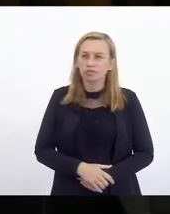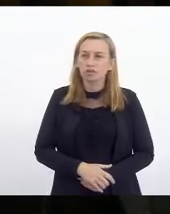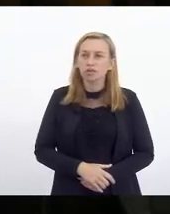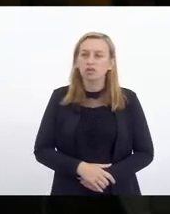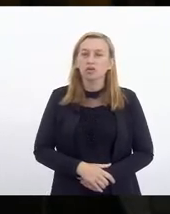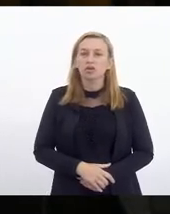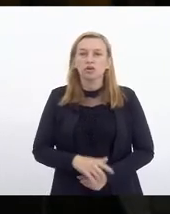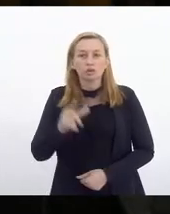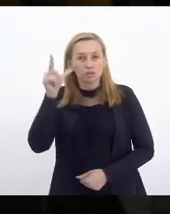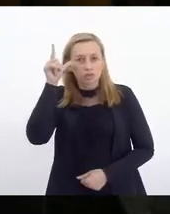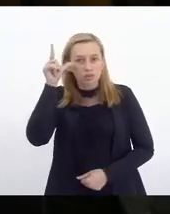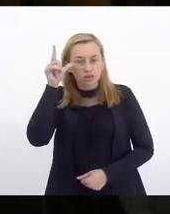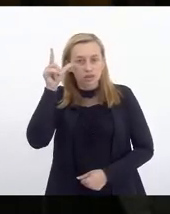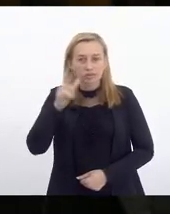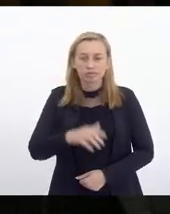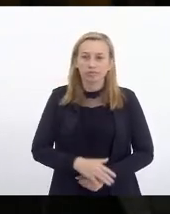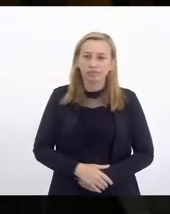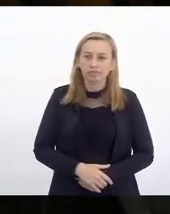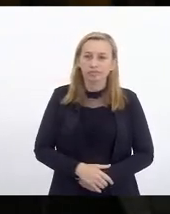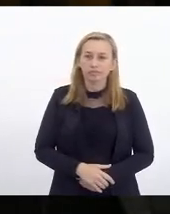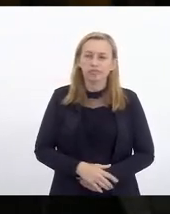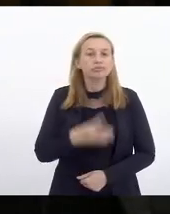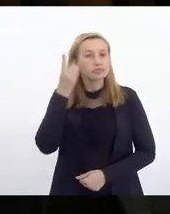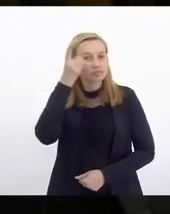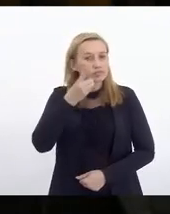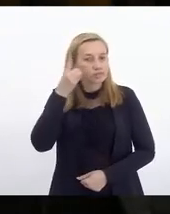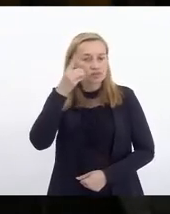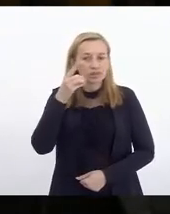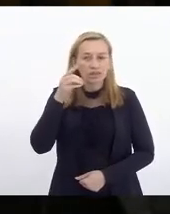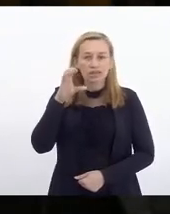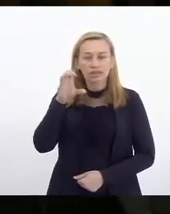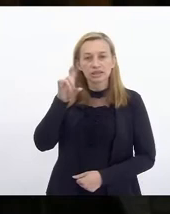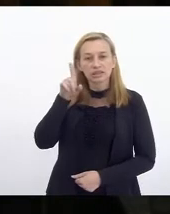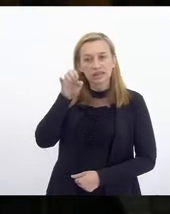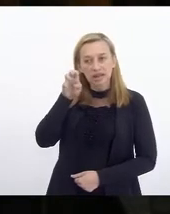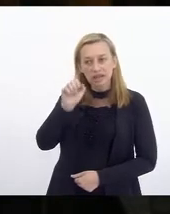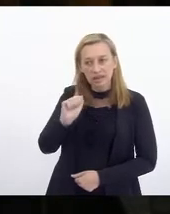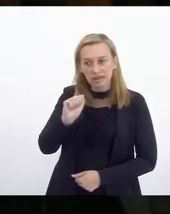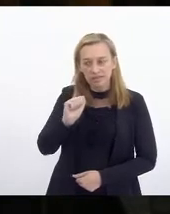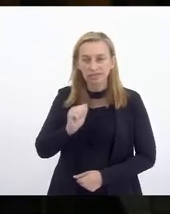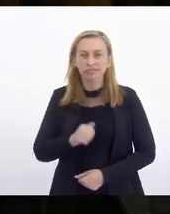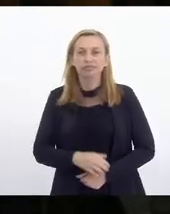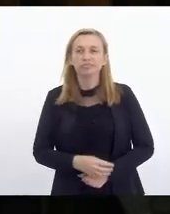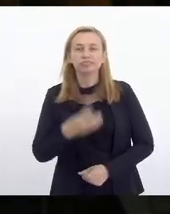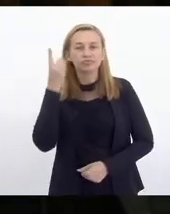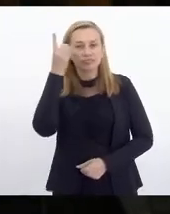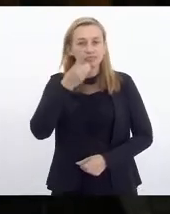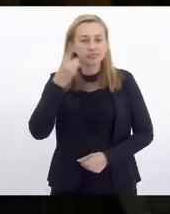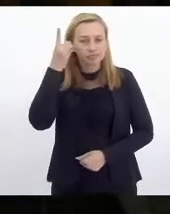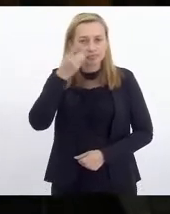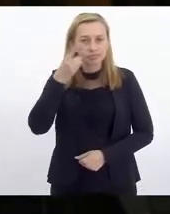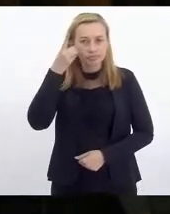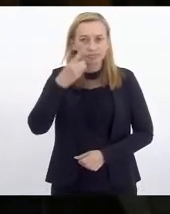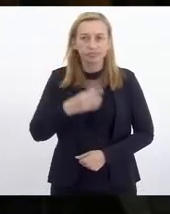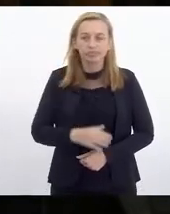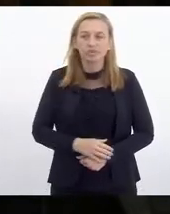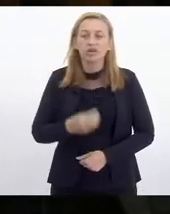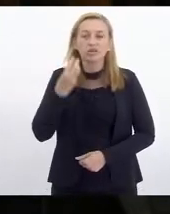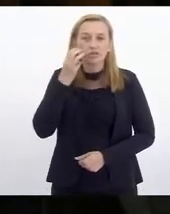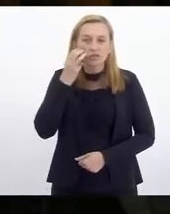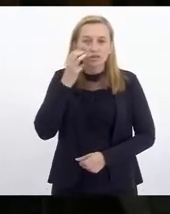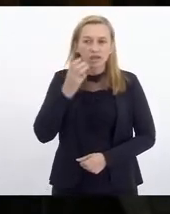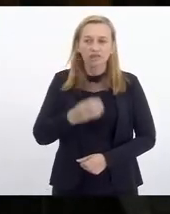Lucinha, senhora deputada Célia Jordão, senhores deputados